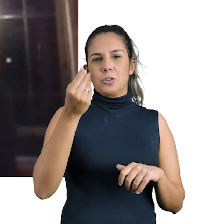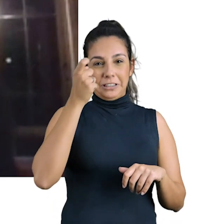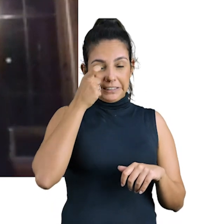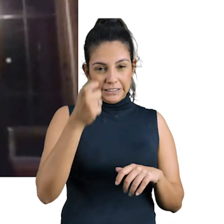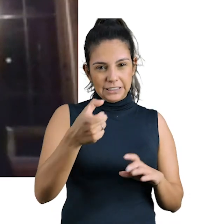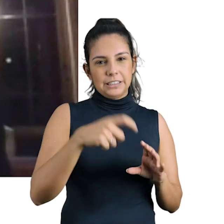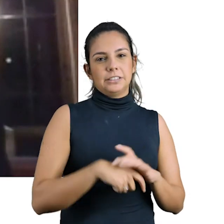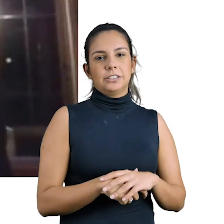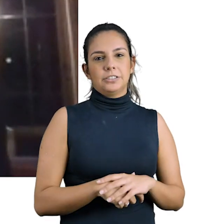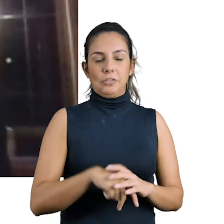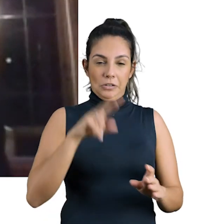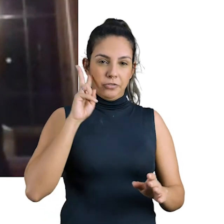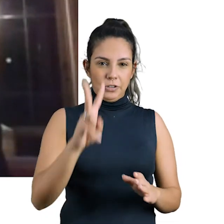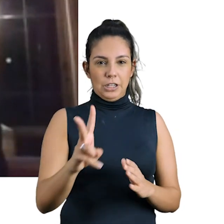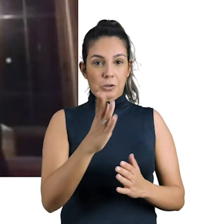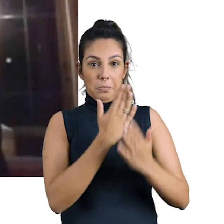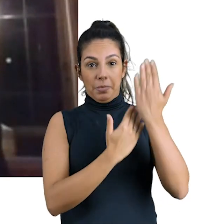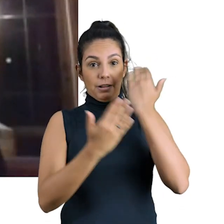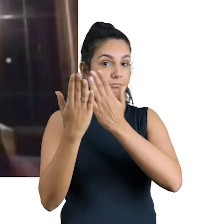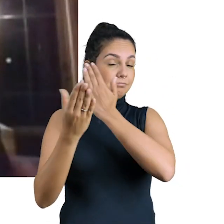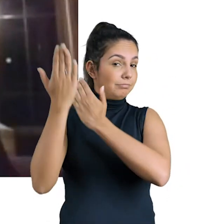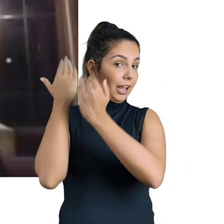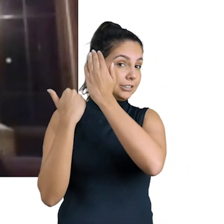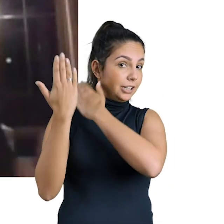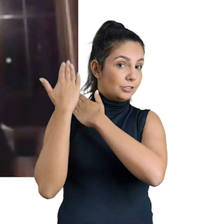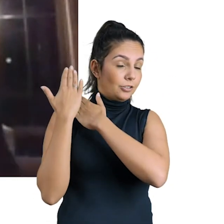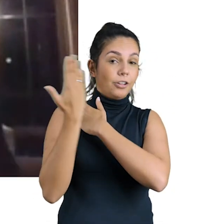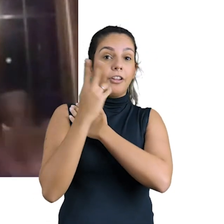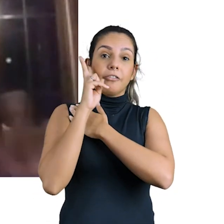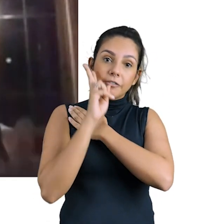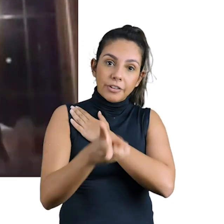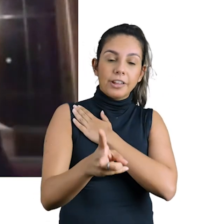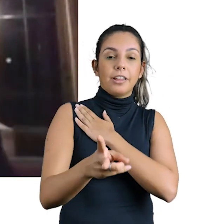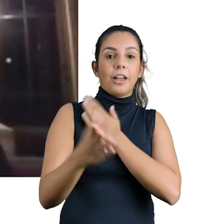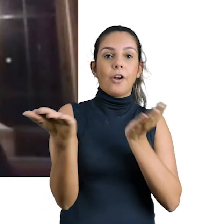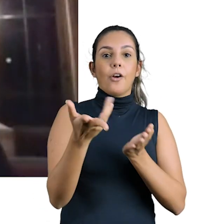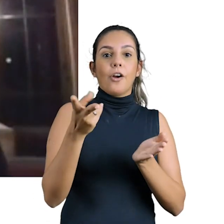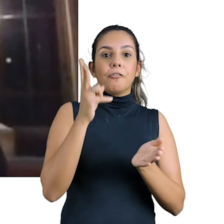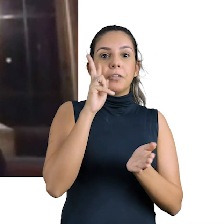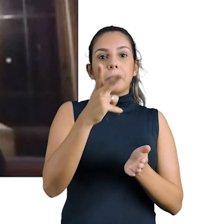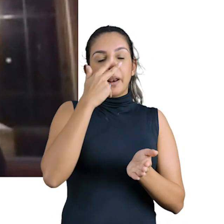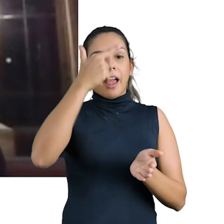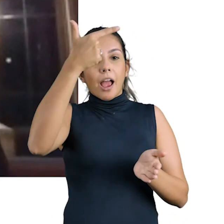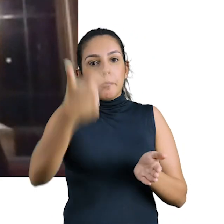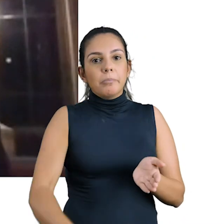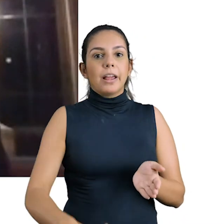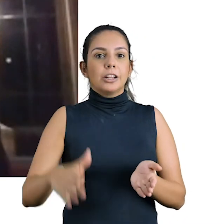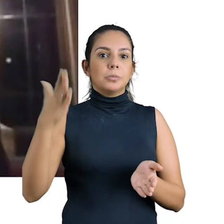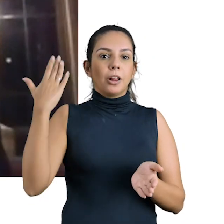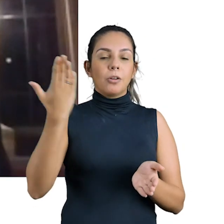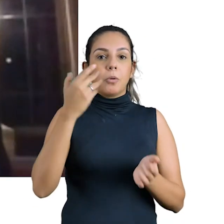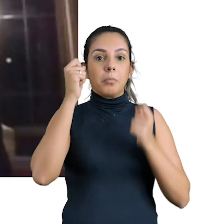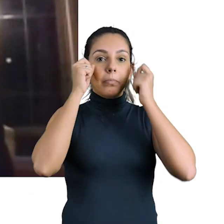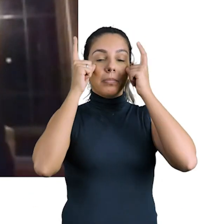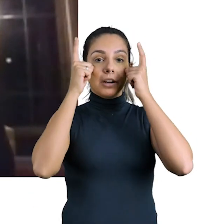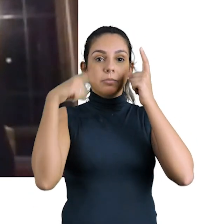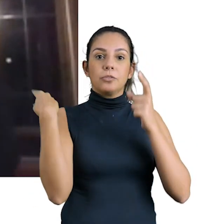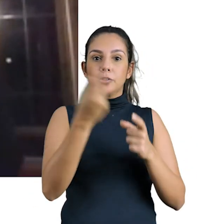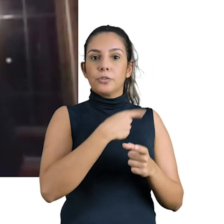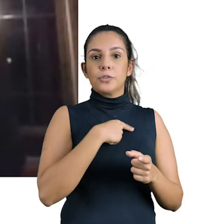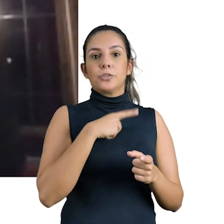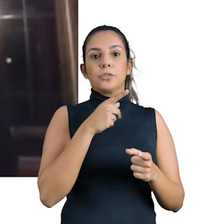muito interessante ver o passado, né? E ver como nós ainda patinamos, não é, Afonso? Isso que me impressiona, como